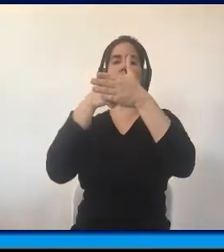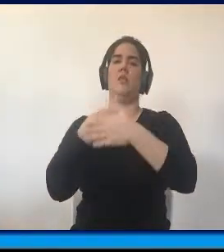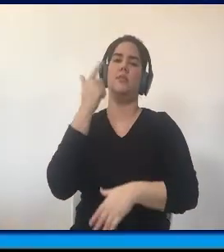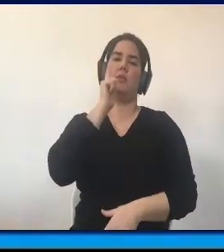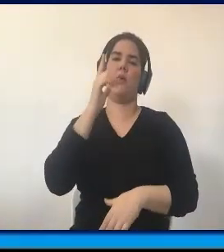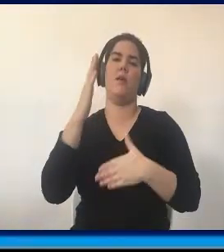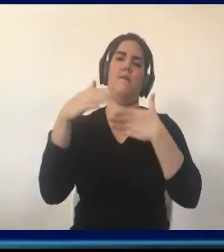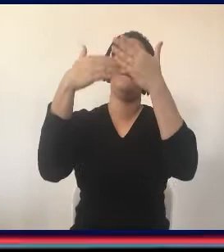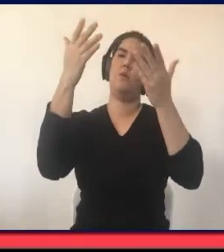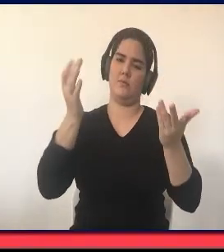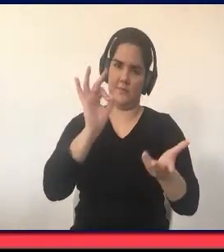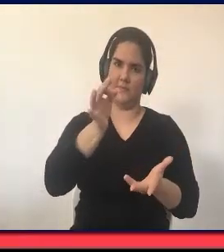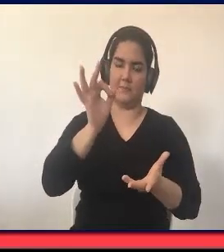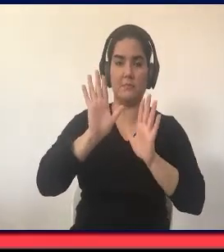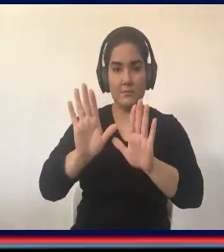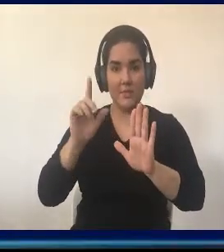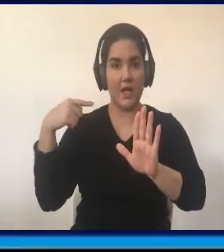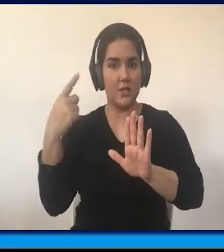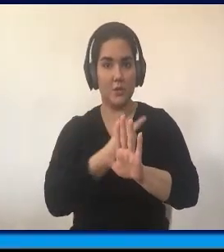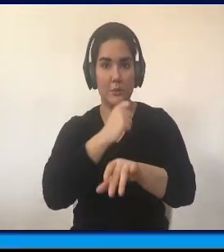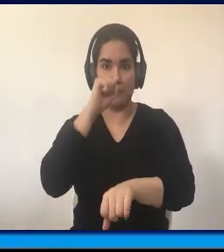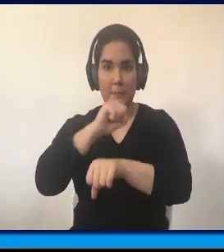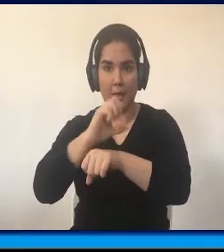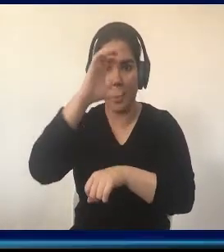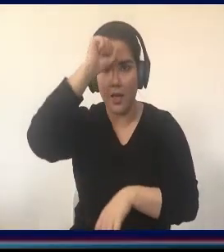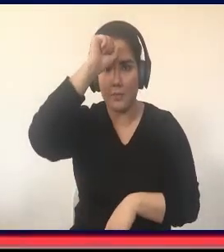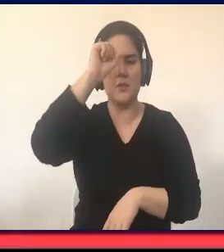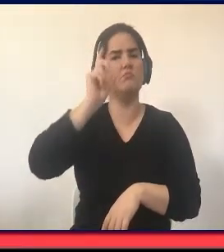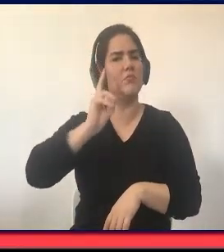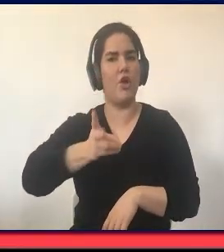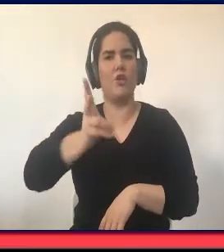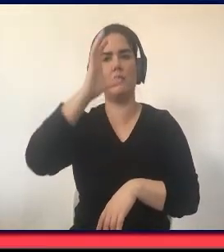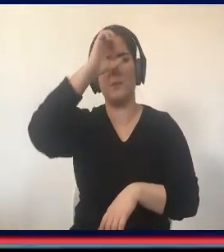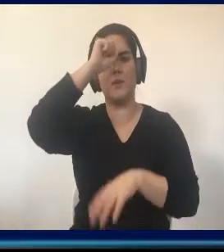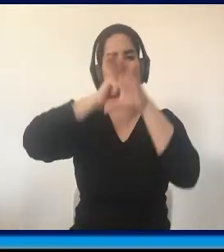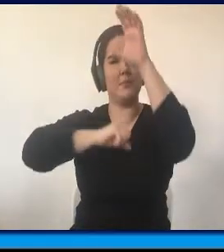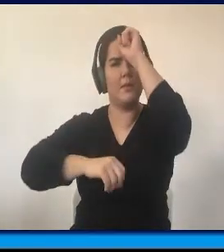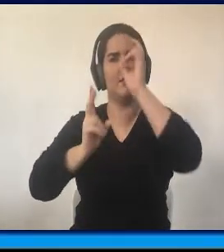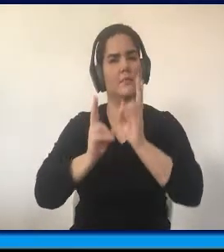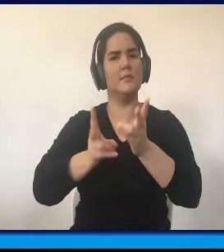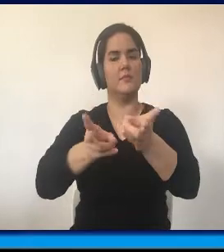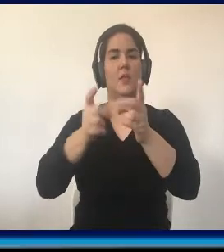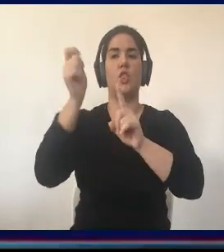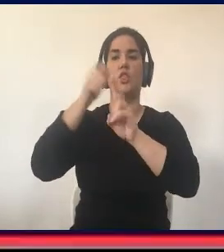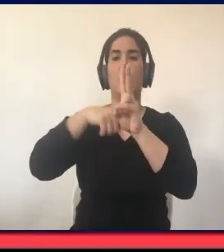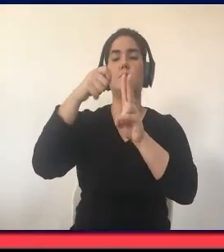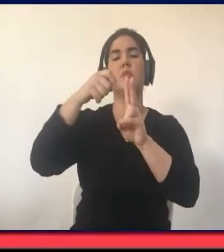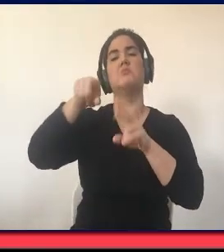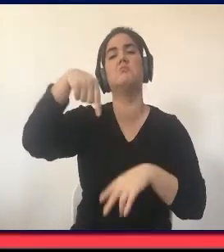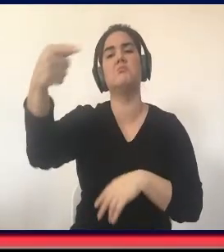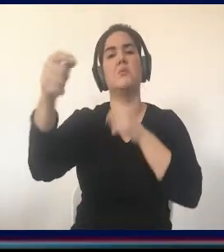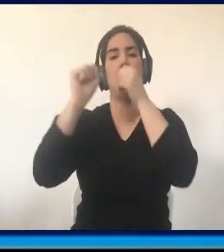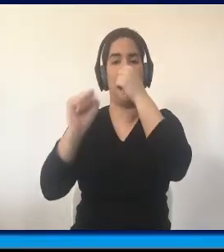não pode parar de aprender, porque todo tempo a gente está aprendendo. Daqui 2 meses a gente pode descobrir uma nova tecnologia que facilite o que a gente faça